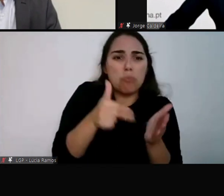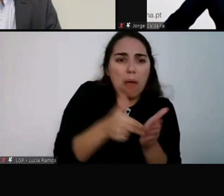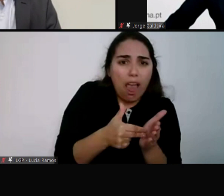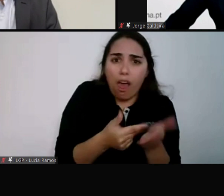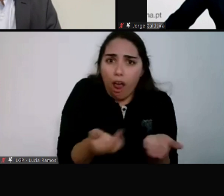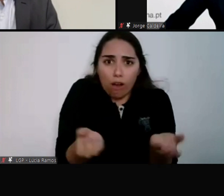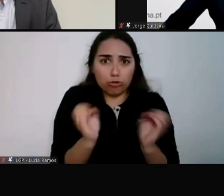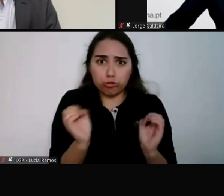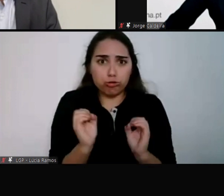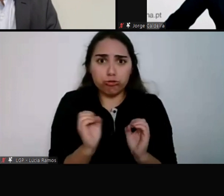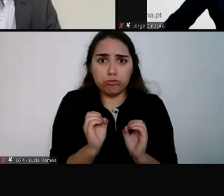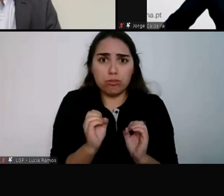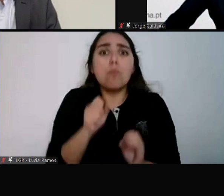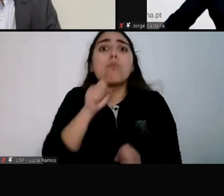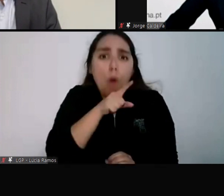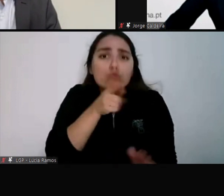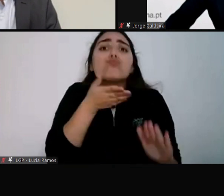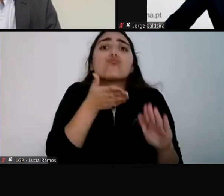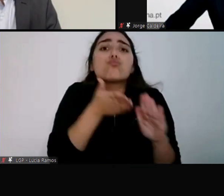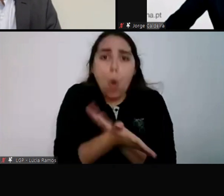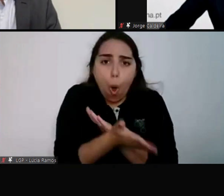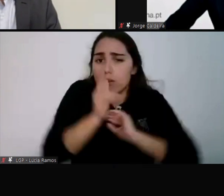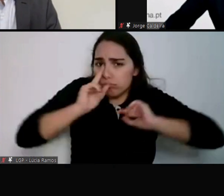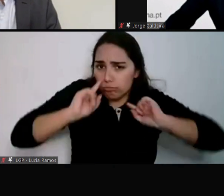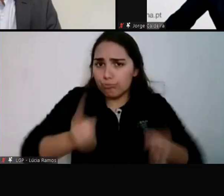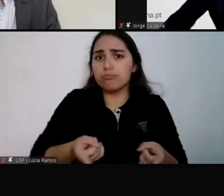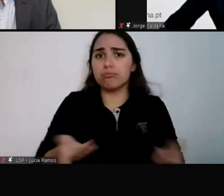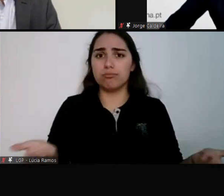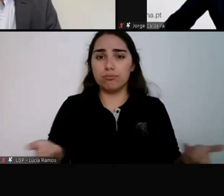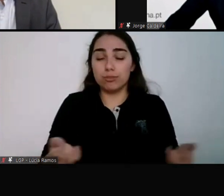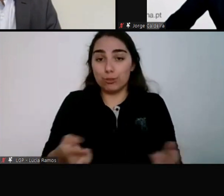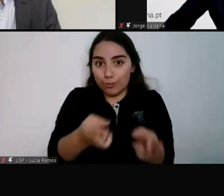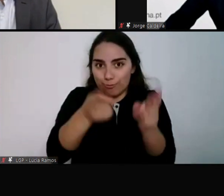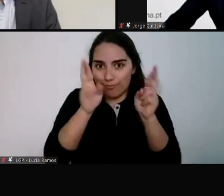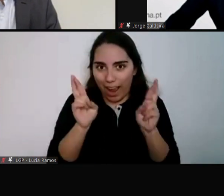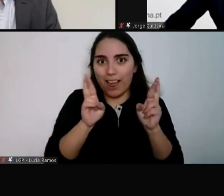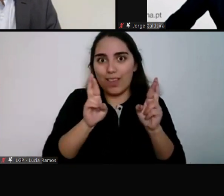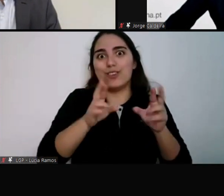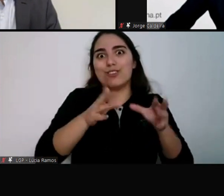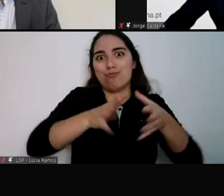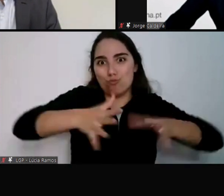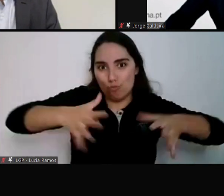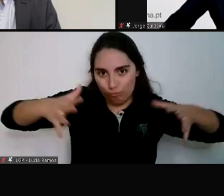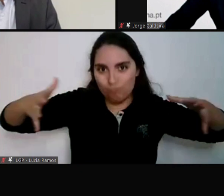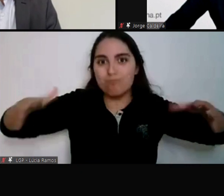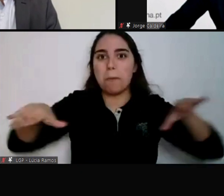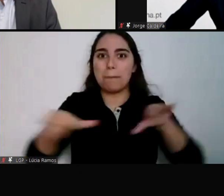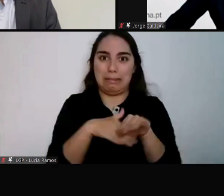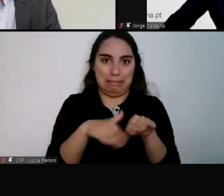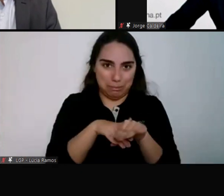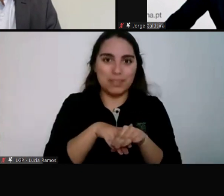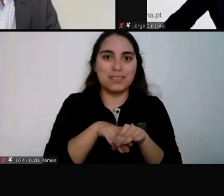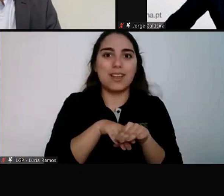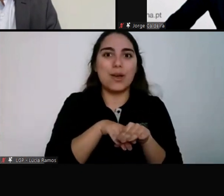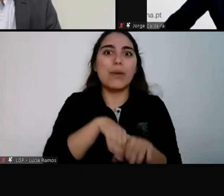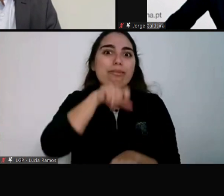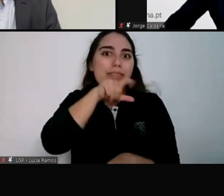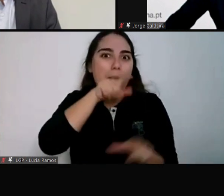entrar agora. Esperamos que esta adesão cresça de forma geométrica, não é? E possamos chegar a muita gente em pouco